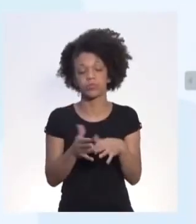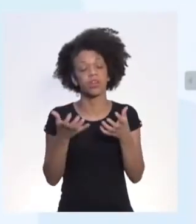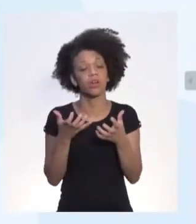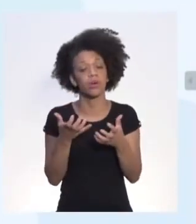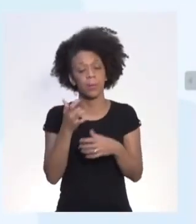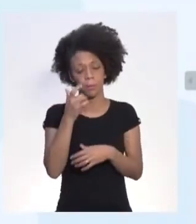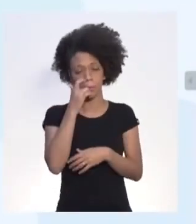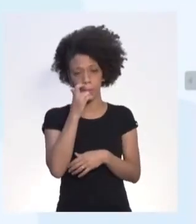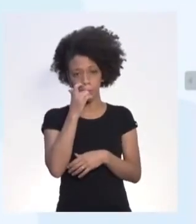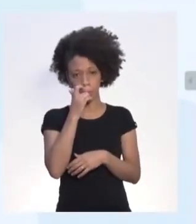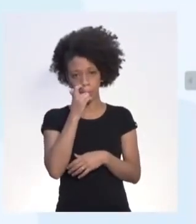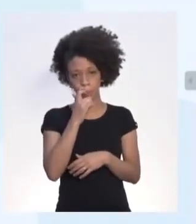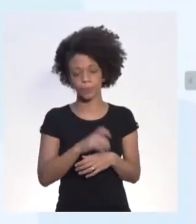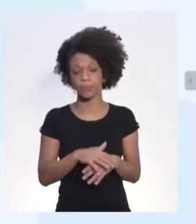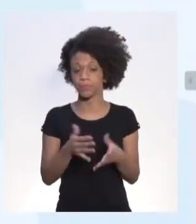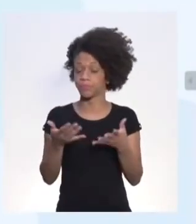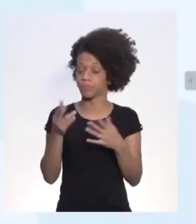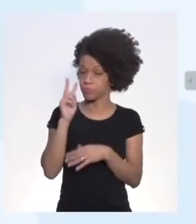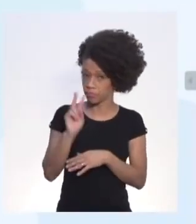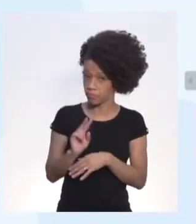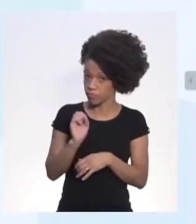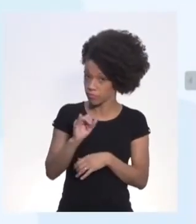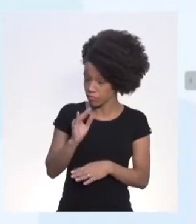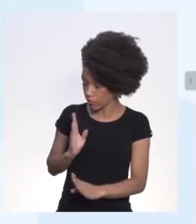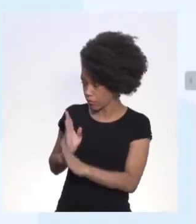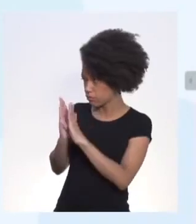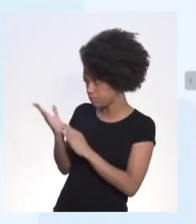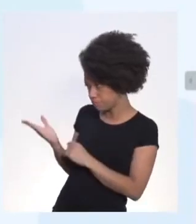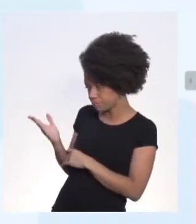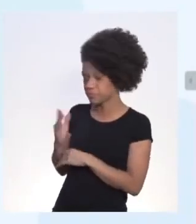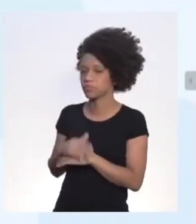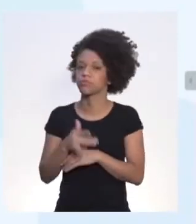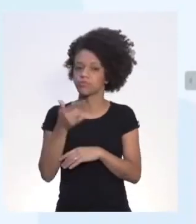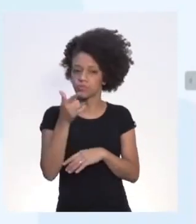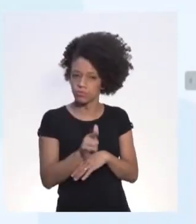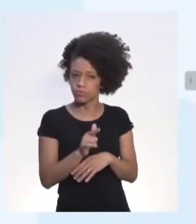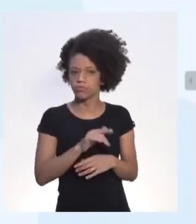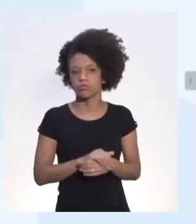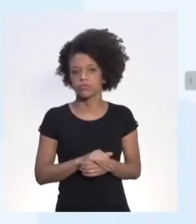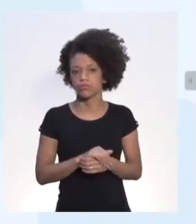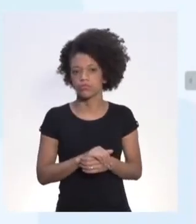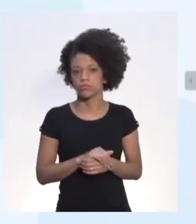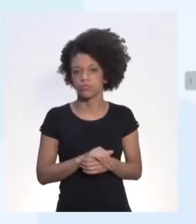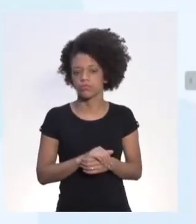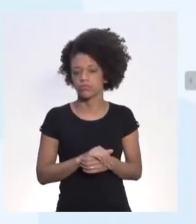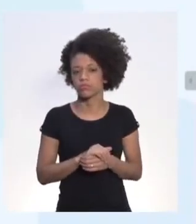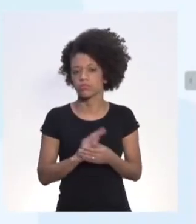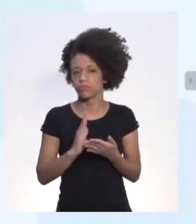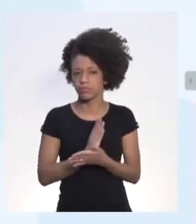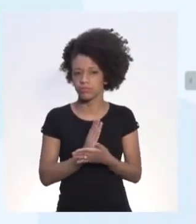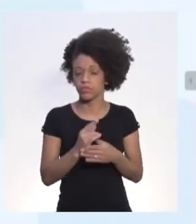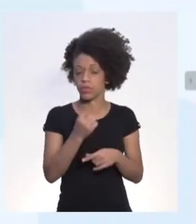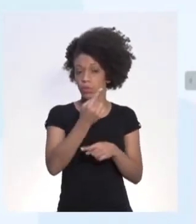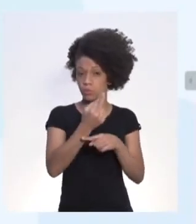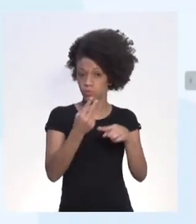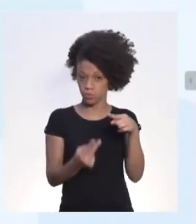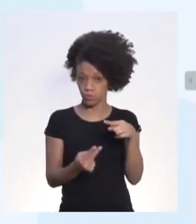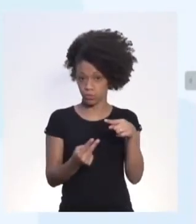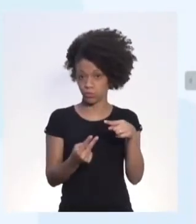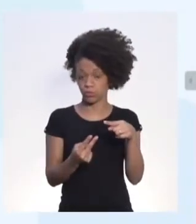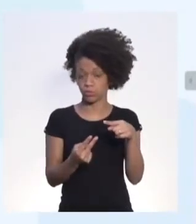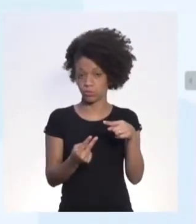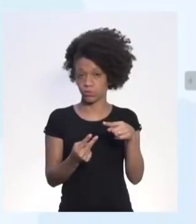lá, agora vamos ver se a gente consegue encontrar. Beleza, de novo aqui, na metade eu quero ver se eu encontro